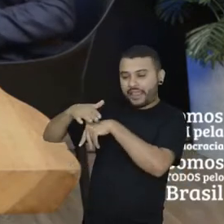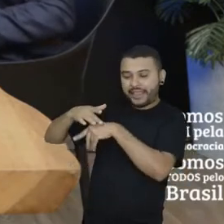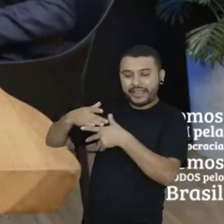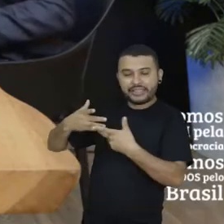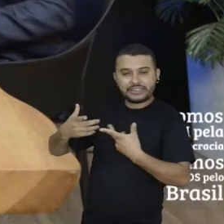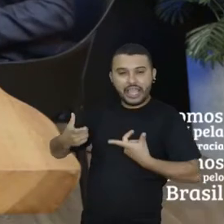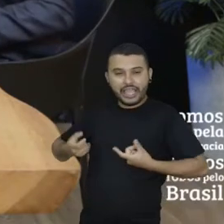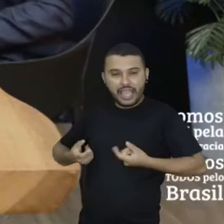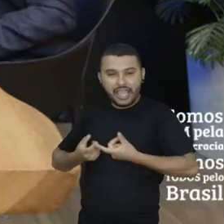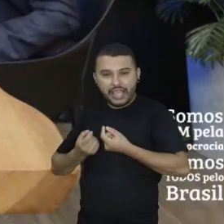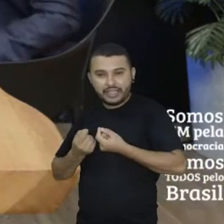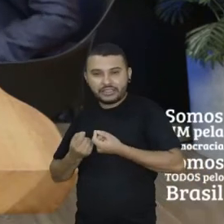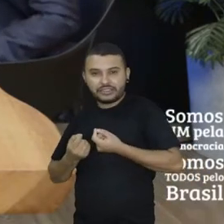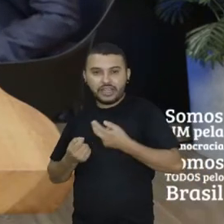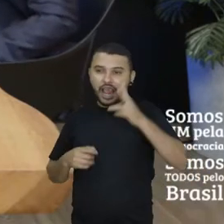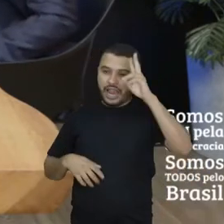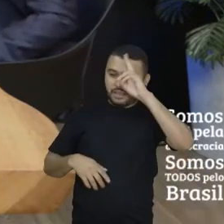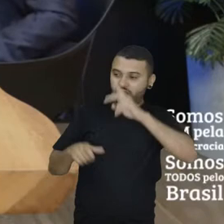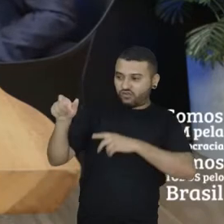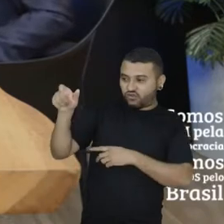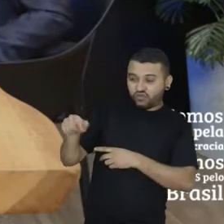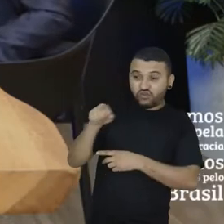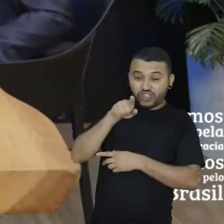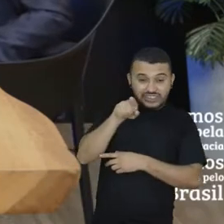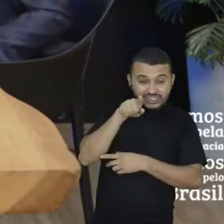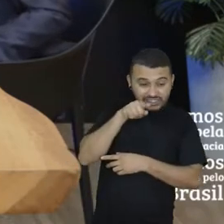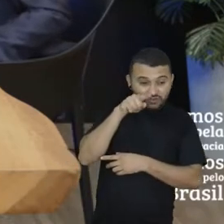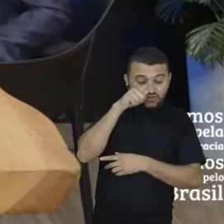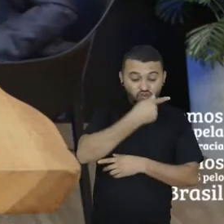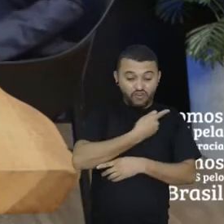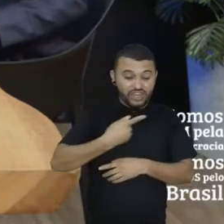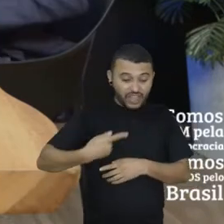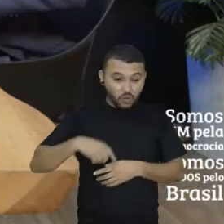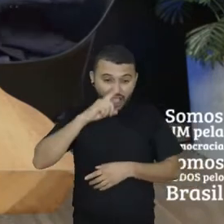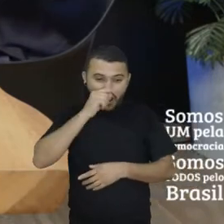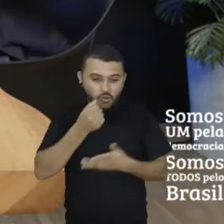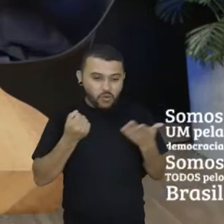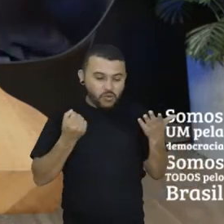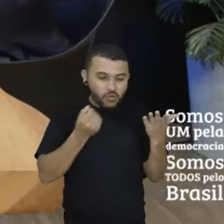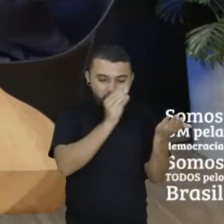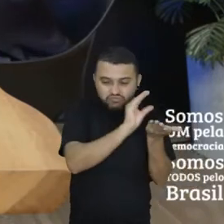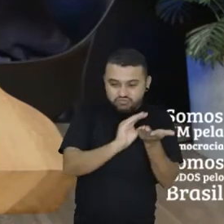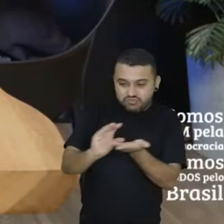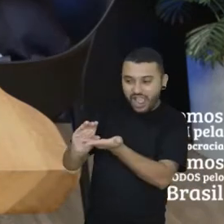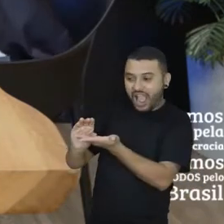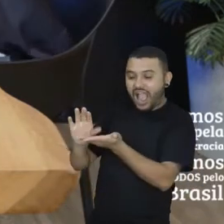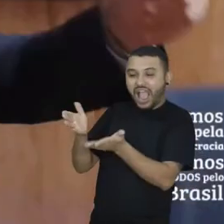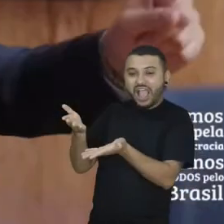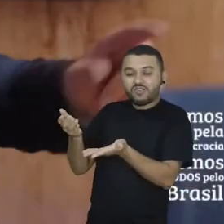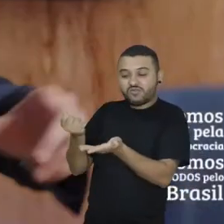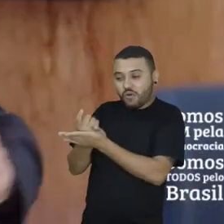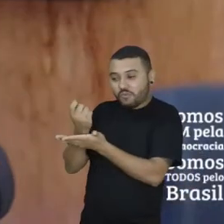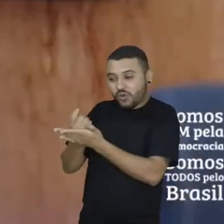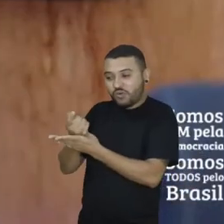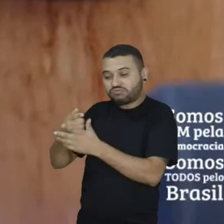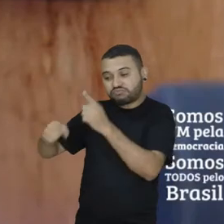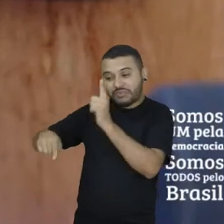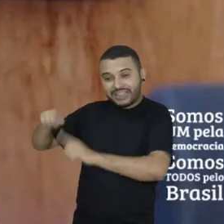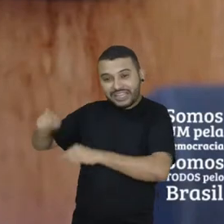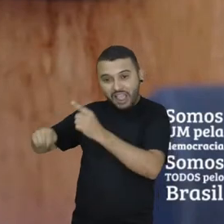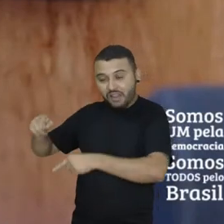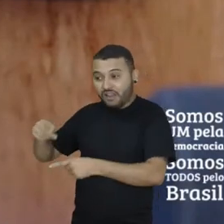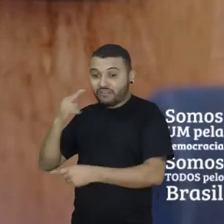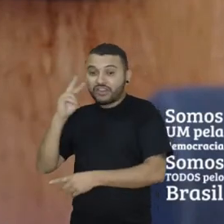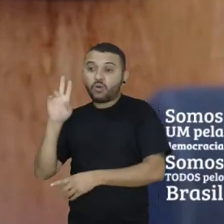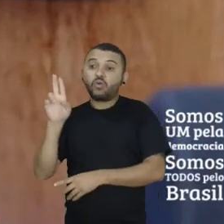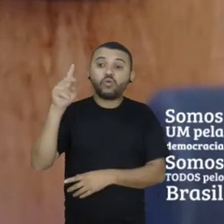o senhor que se liberou todo esse recurso, senão não existiria isso aqui. Depois ele atravessou e falou, vamos lá do outro lado ver uma emergência,